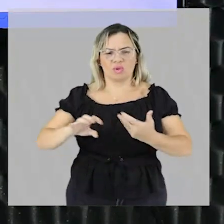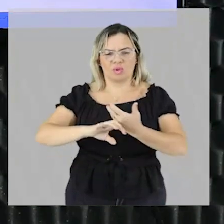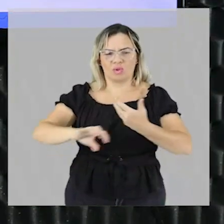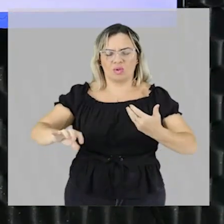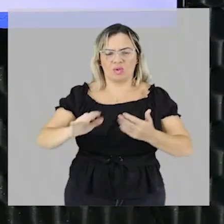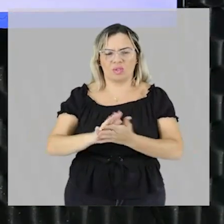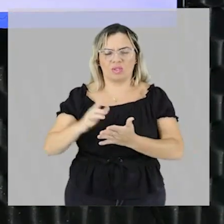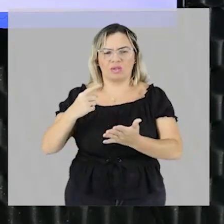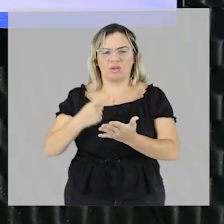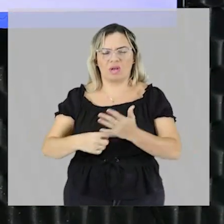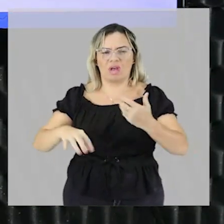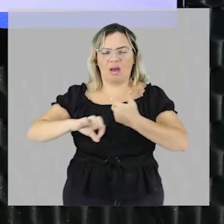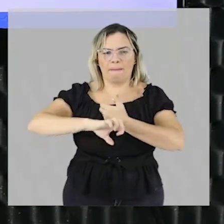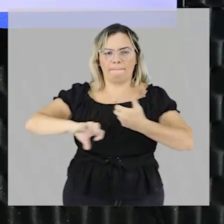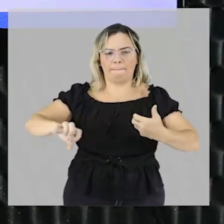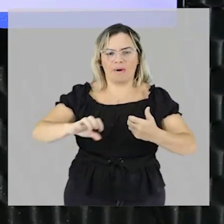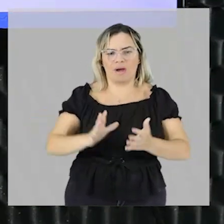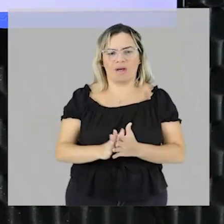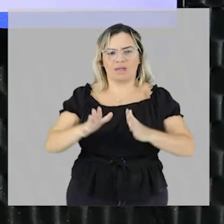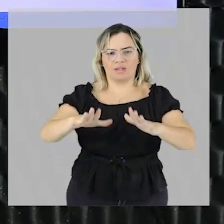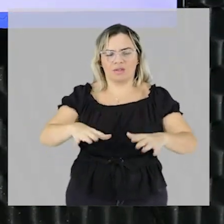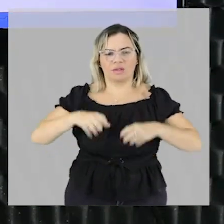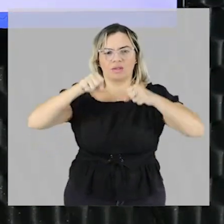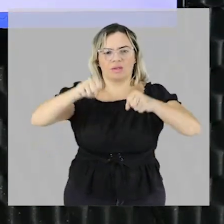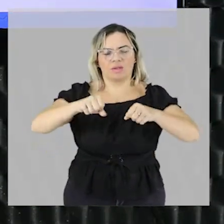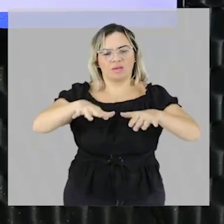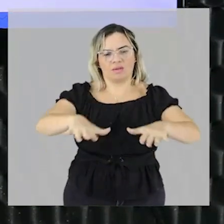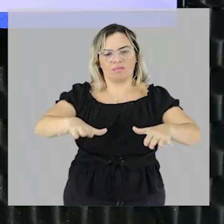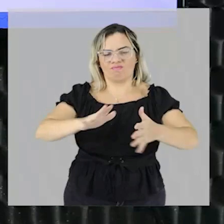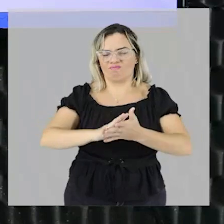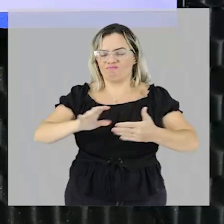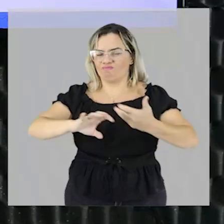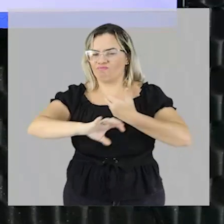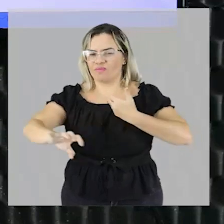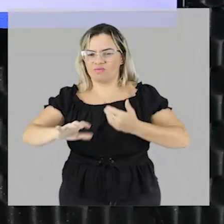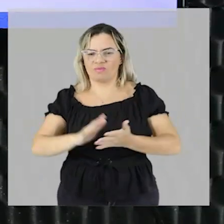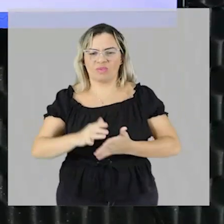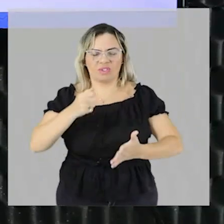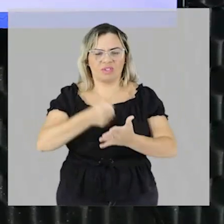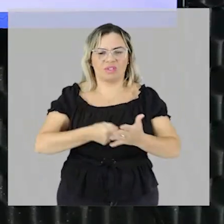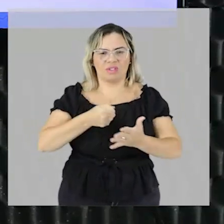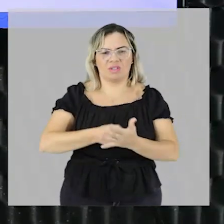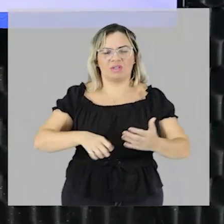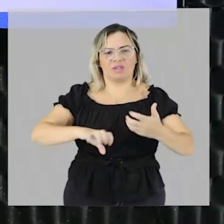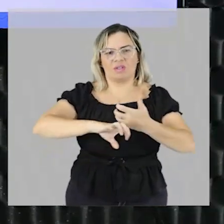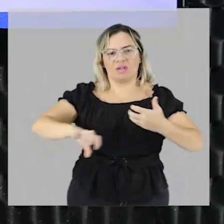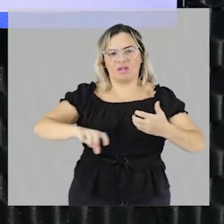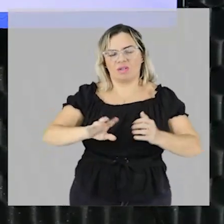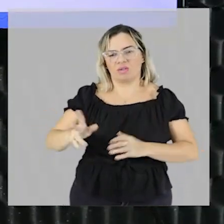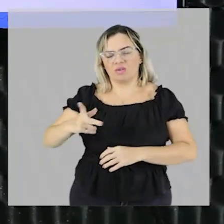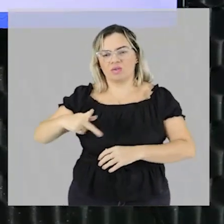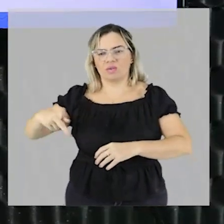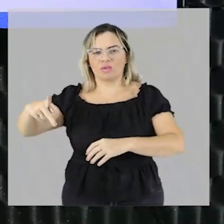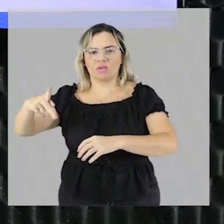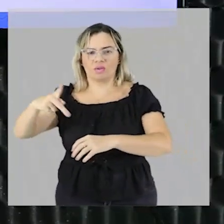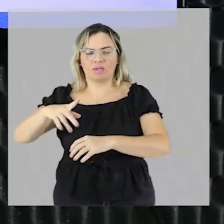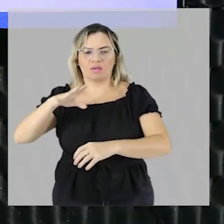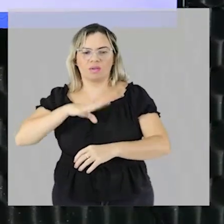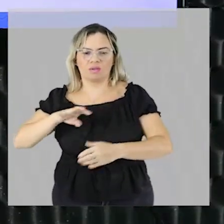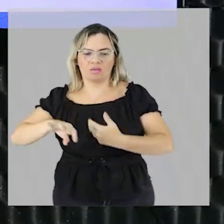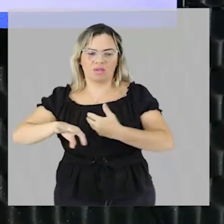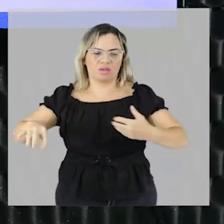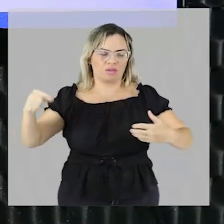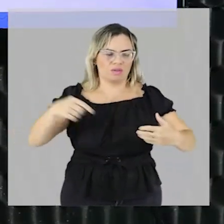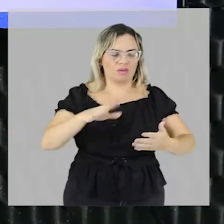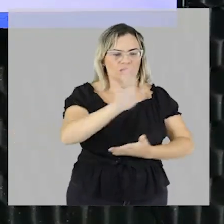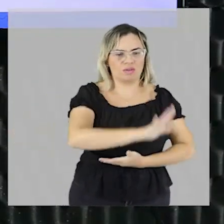pacto colonial, ela não apenas vai exigir a separação política da colônia da metrópole, ou seja, ela não foi apenas